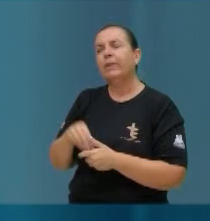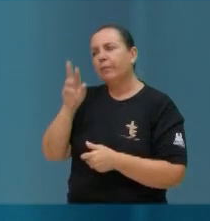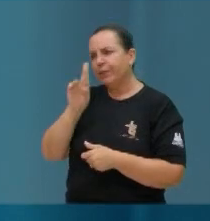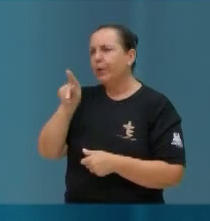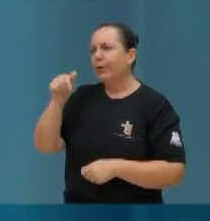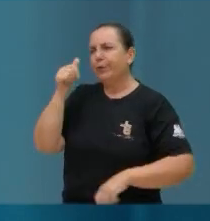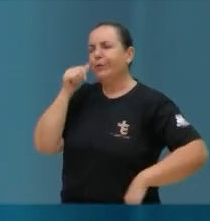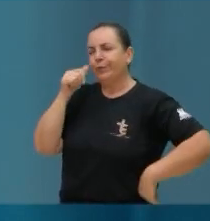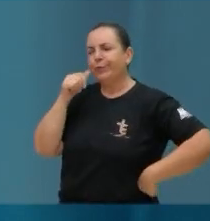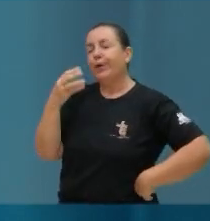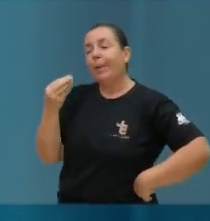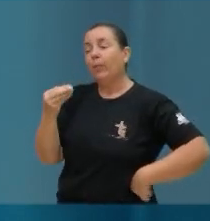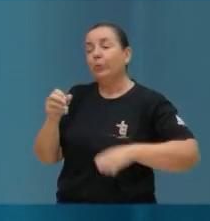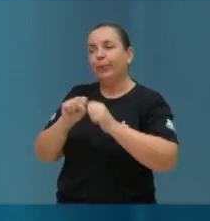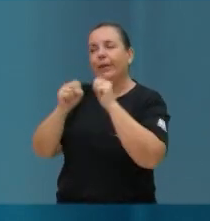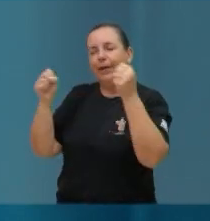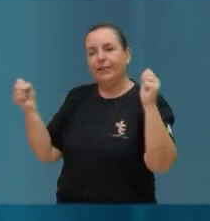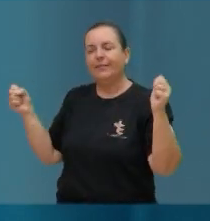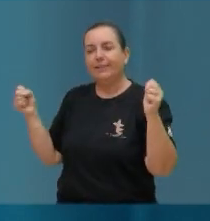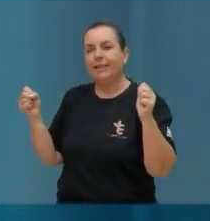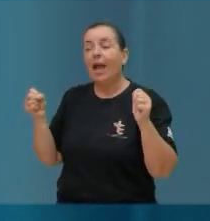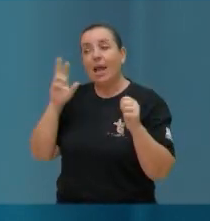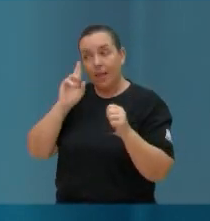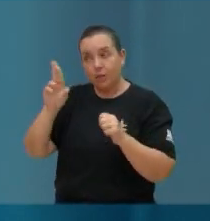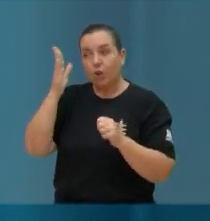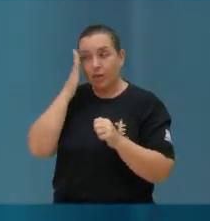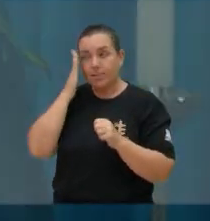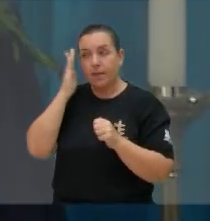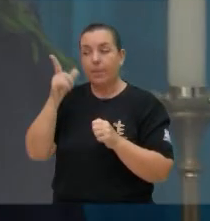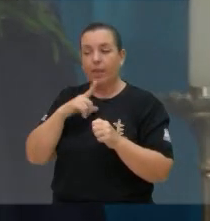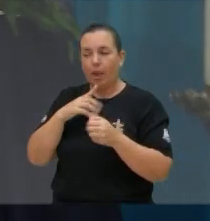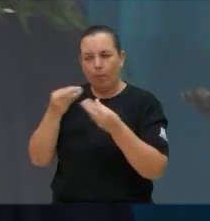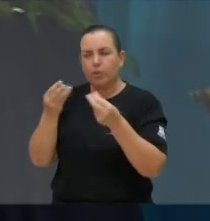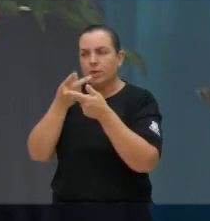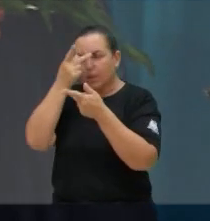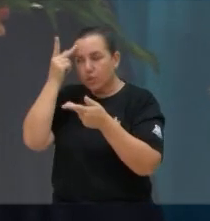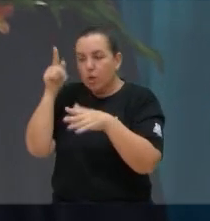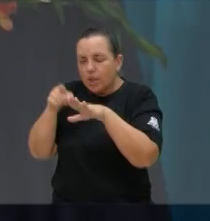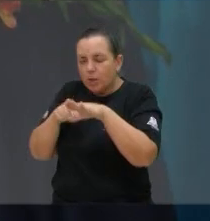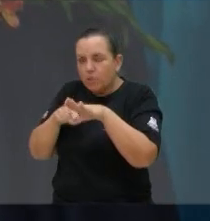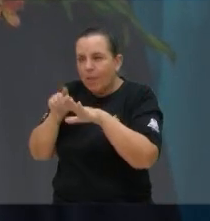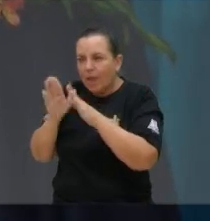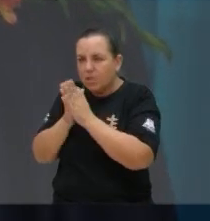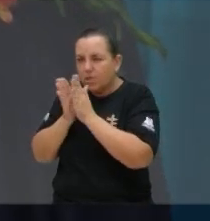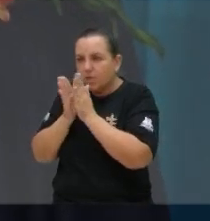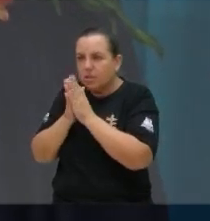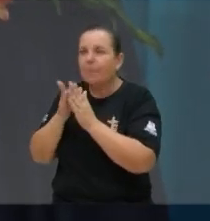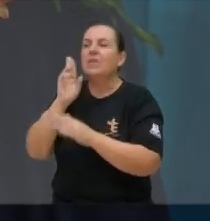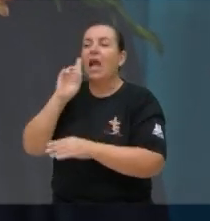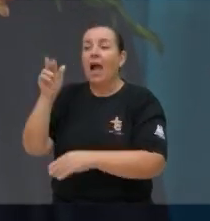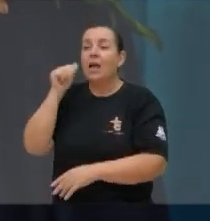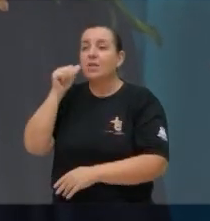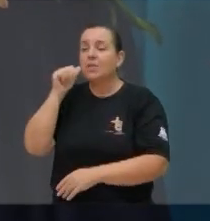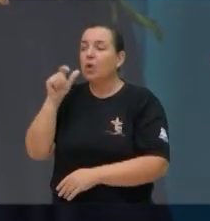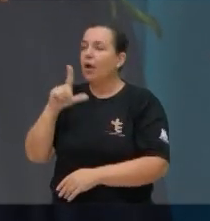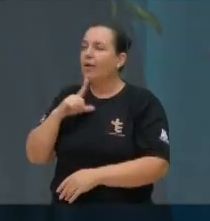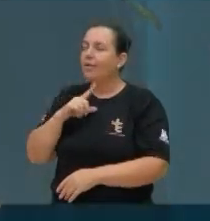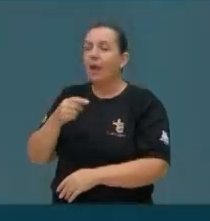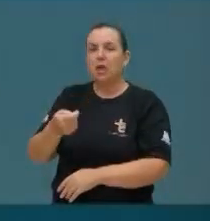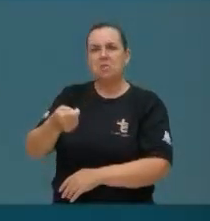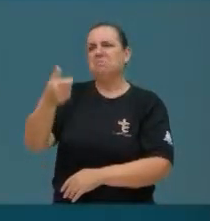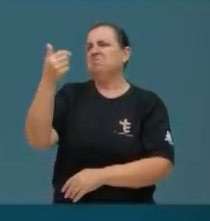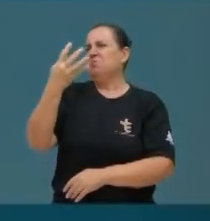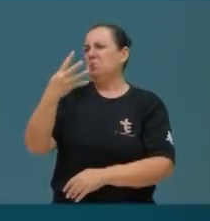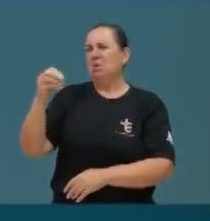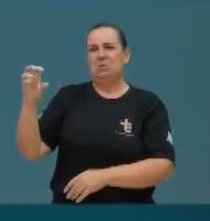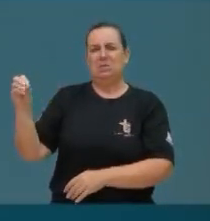muito grandiosa. A Senhora tem muita gente aos seus pés. A Senhora tem quase 400